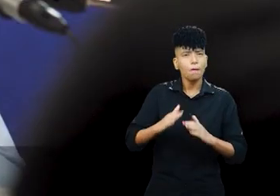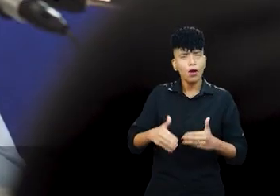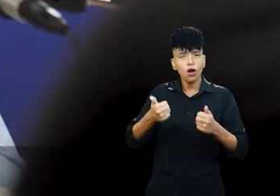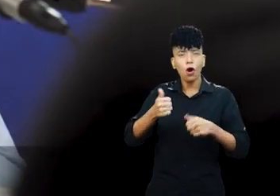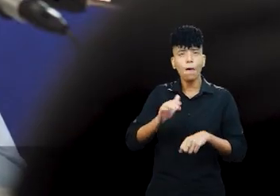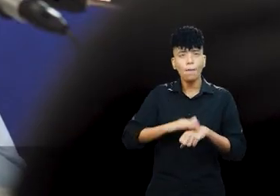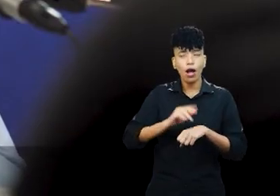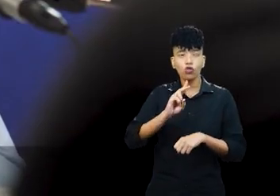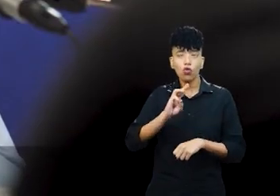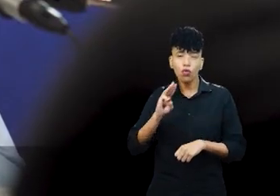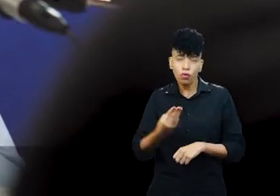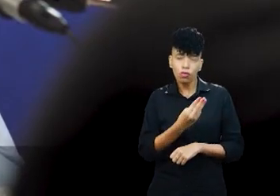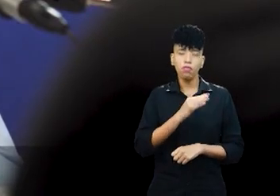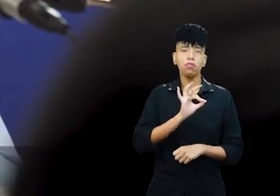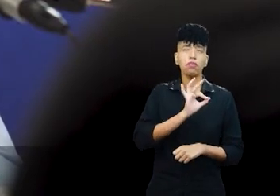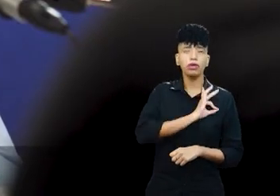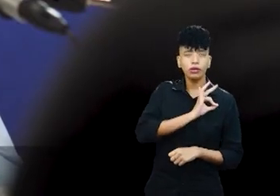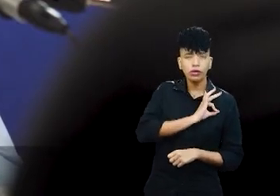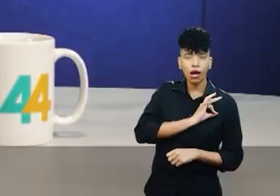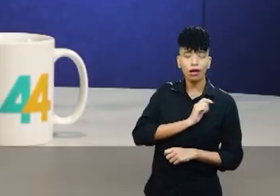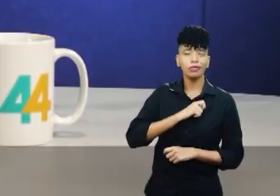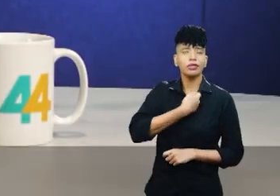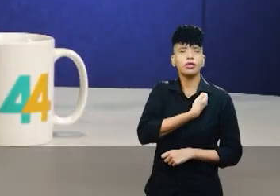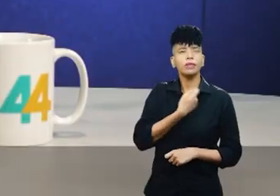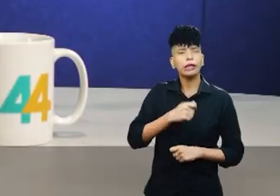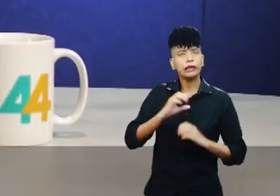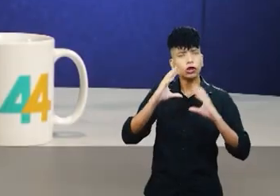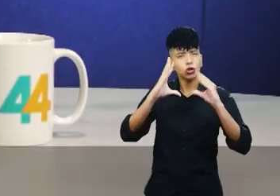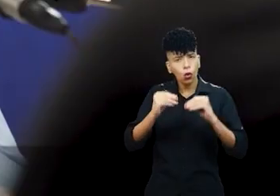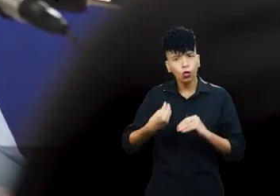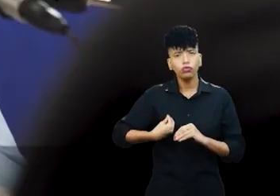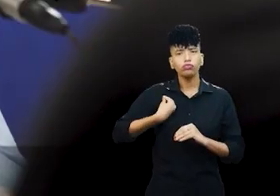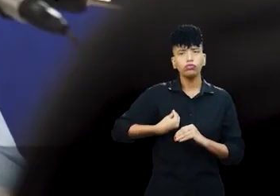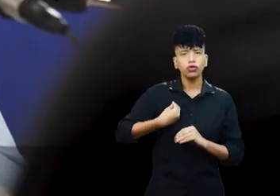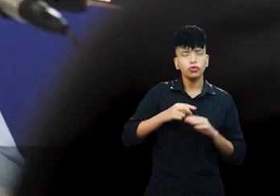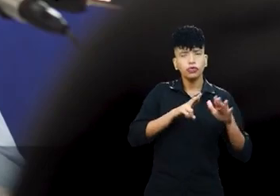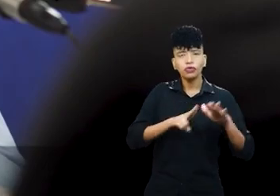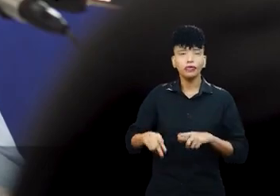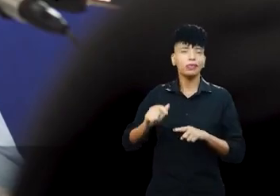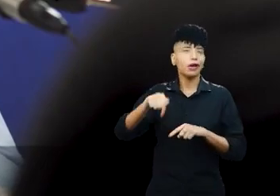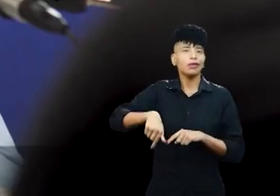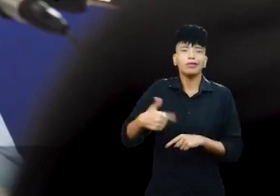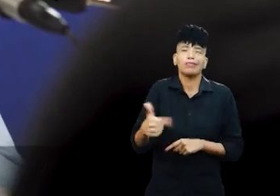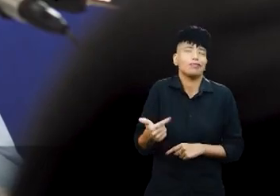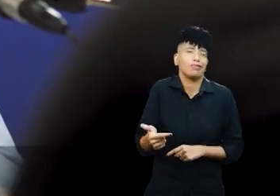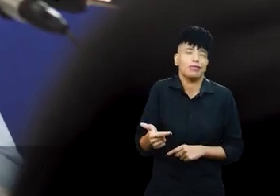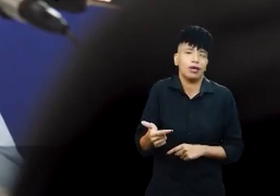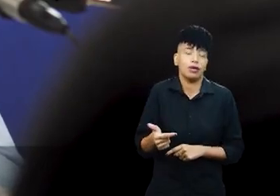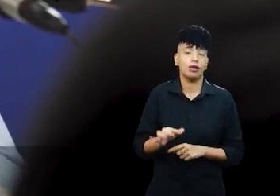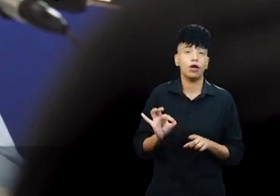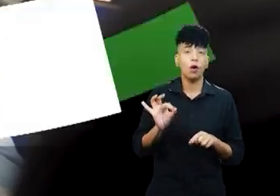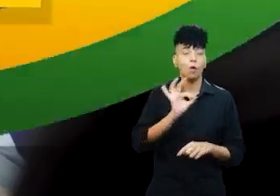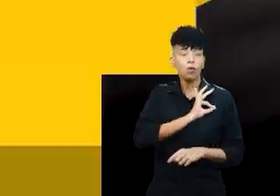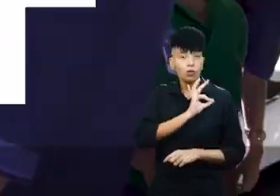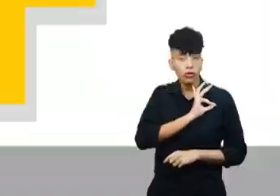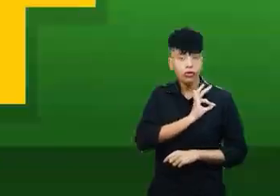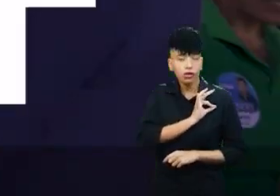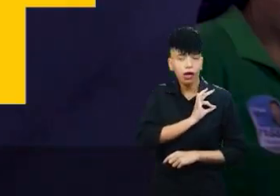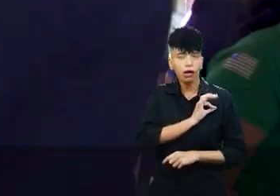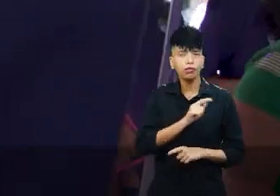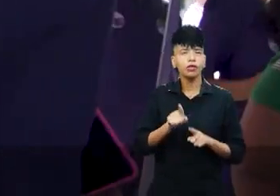e a delegacia precisa funcionar à noite e final de semana, que nem Teresina funciona. E o policial militar ele precisa dobrar o seu